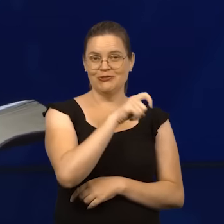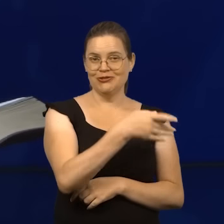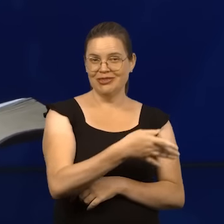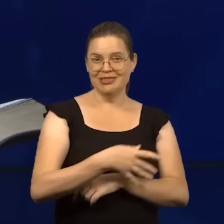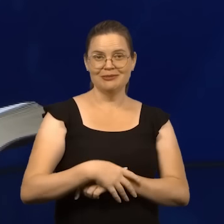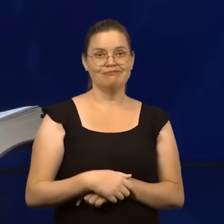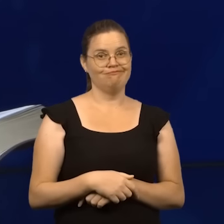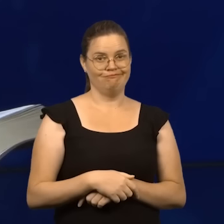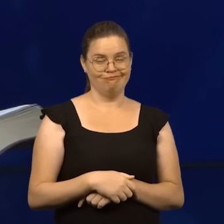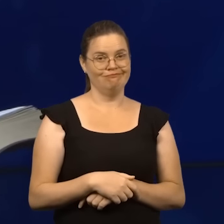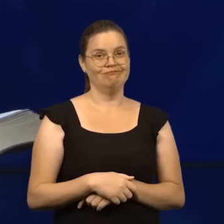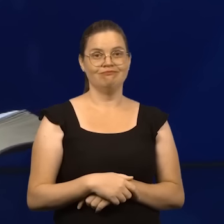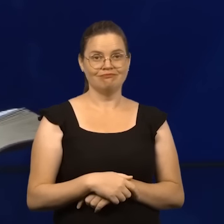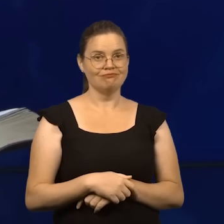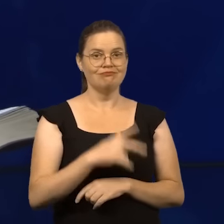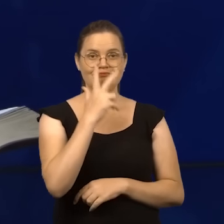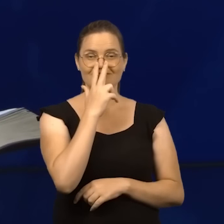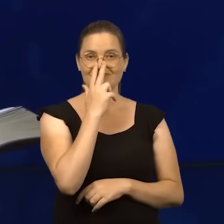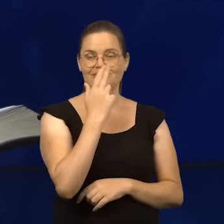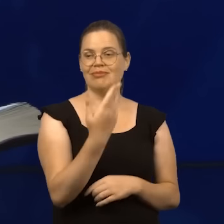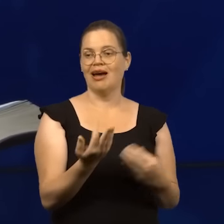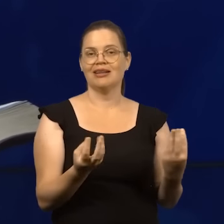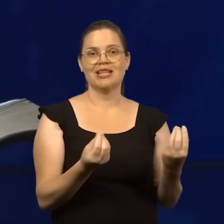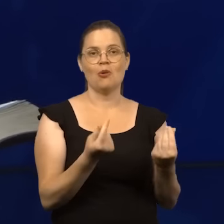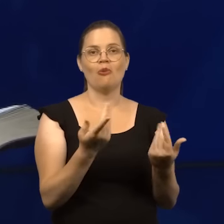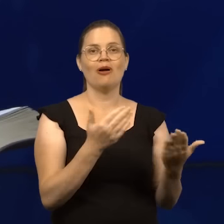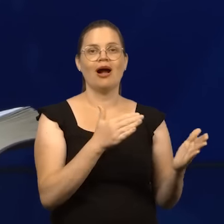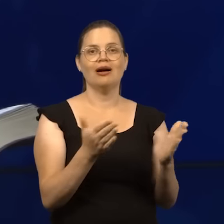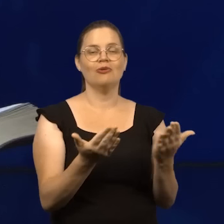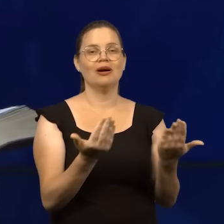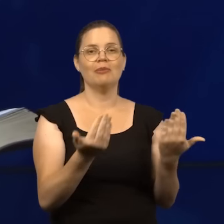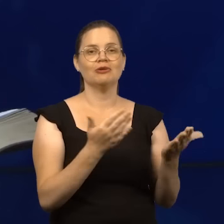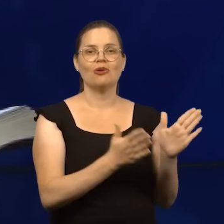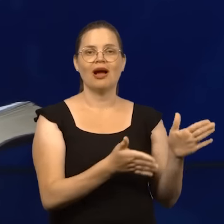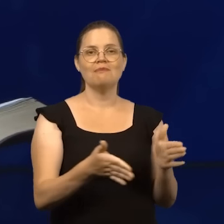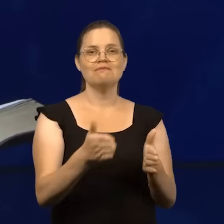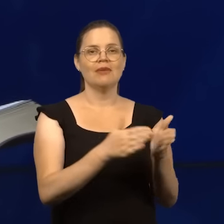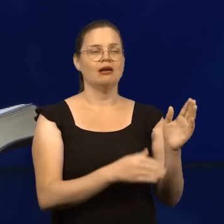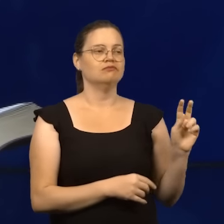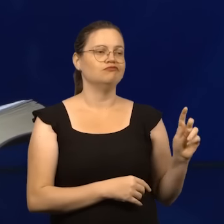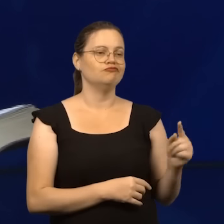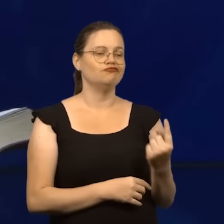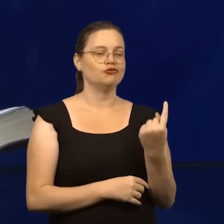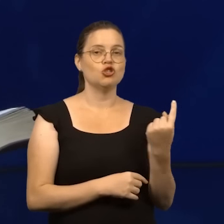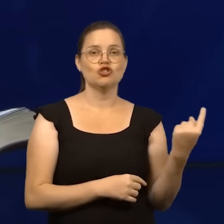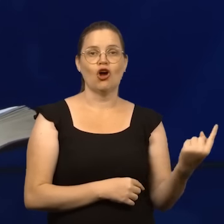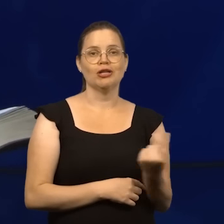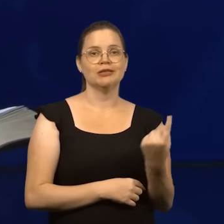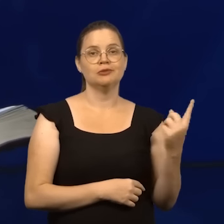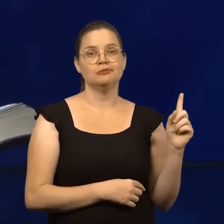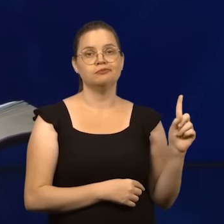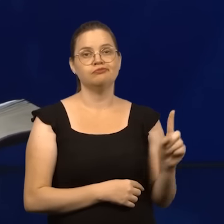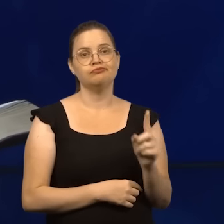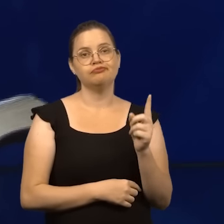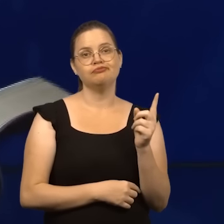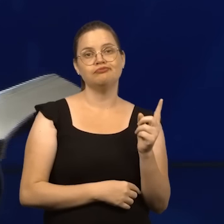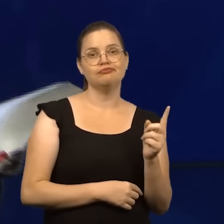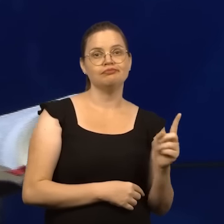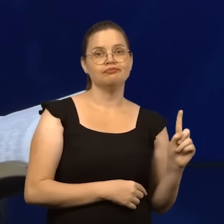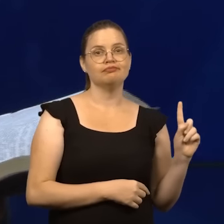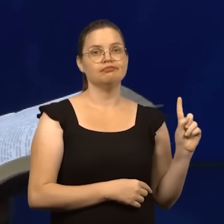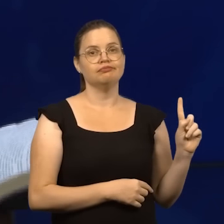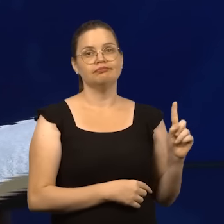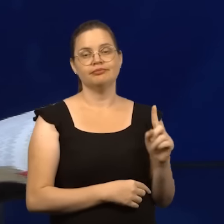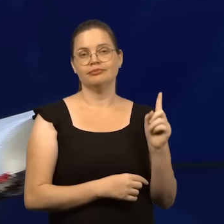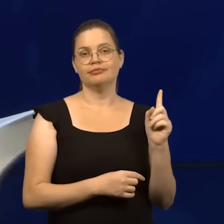torna uma caminhada triste, se torna uma caminhada solitária, sem esperança, sem